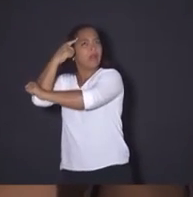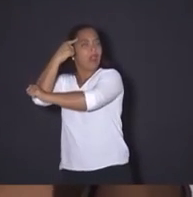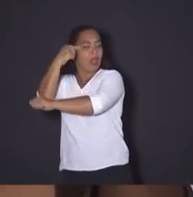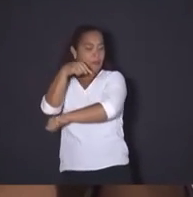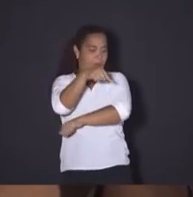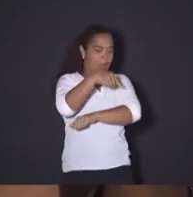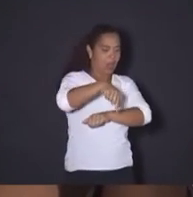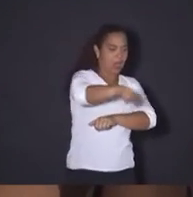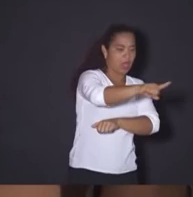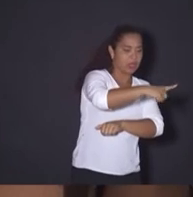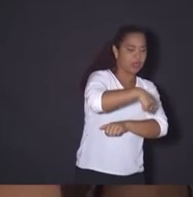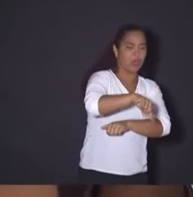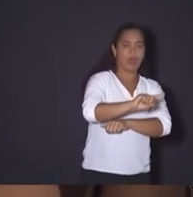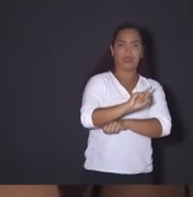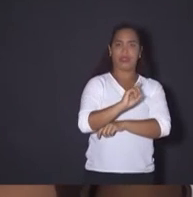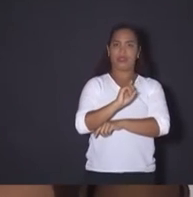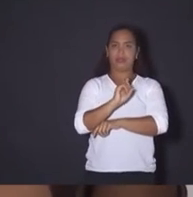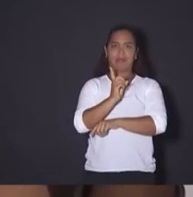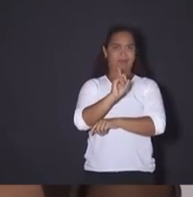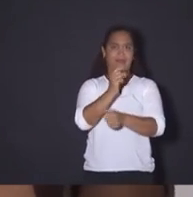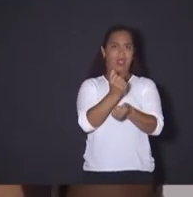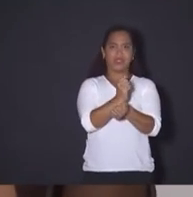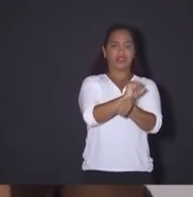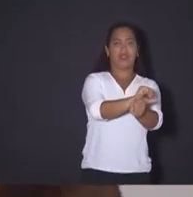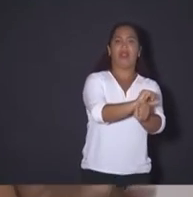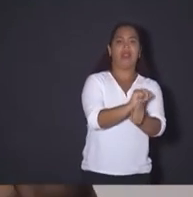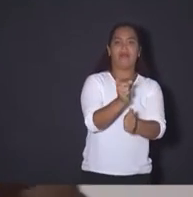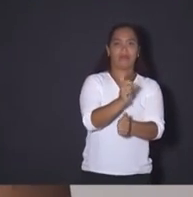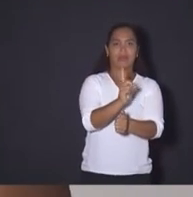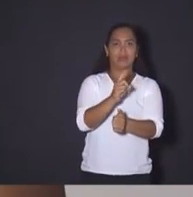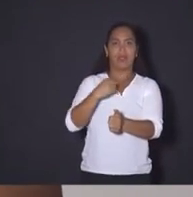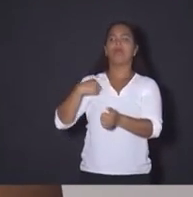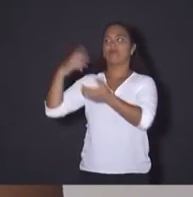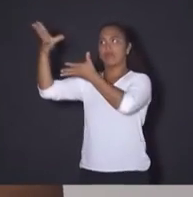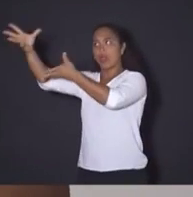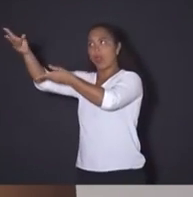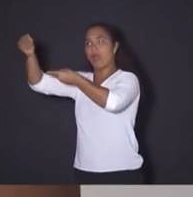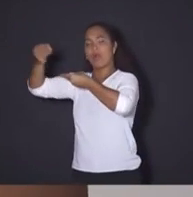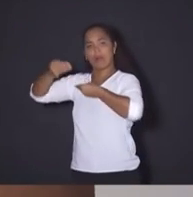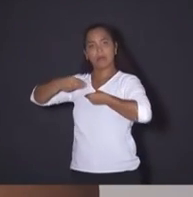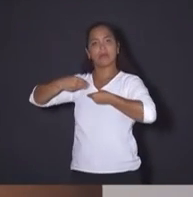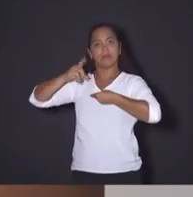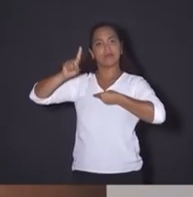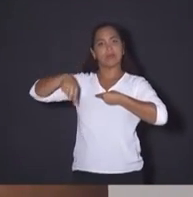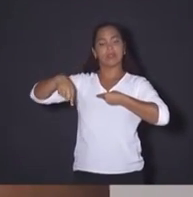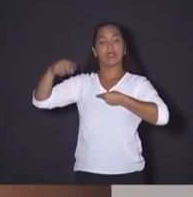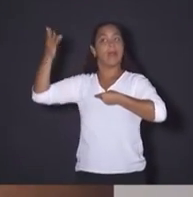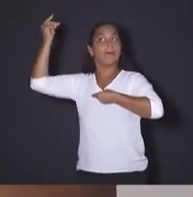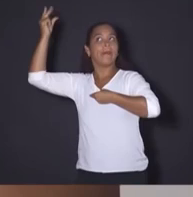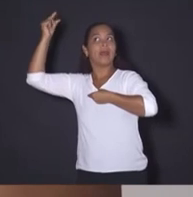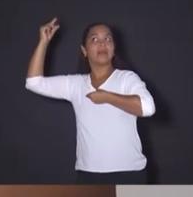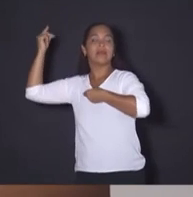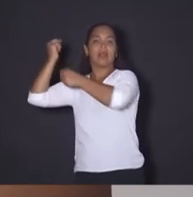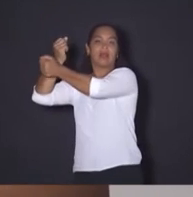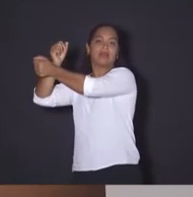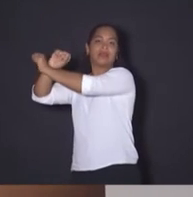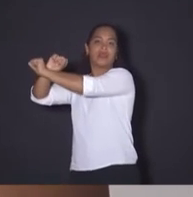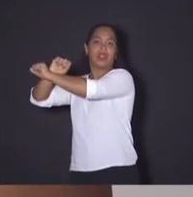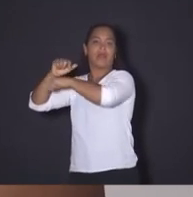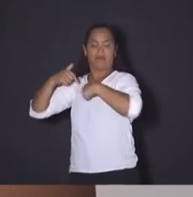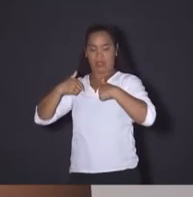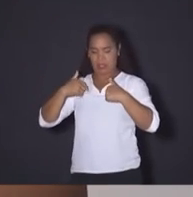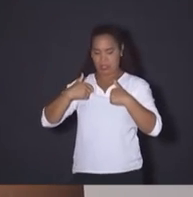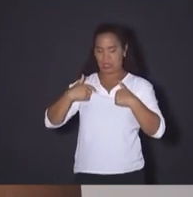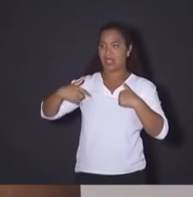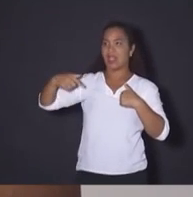lembrando uma cota valdina nós não somos escravos somos herdeiros daqueles e daquelas que foram escravizados e não vamos deixar que